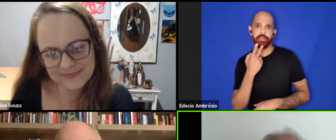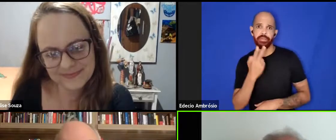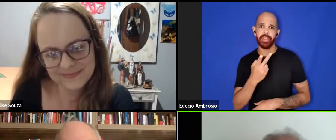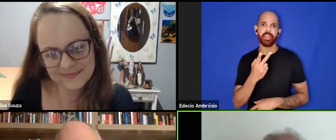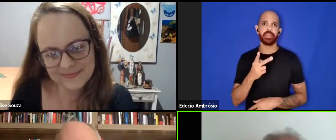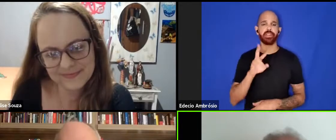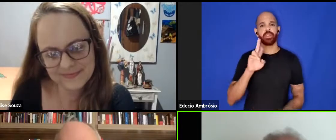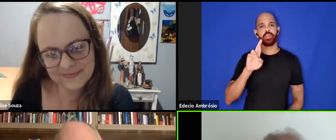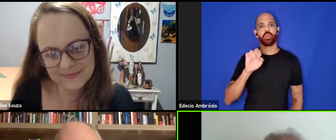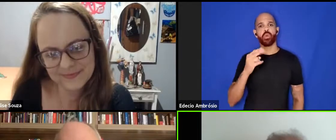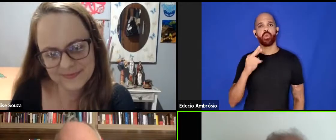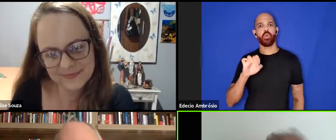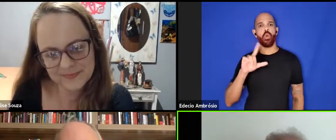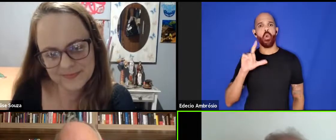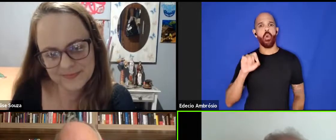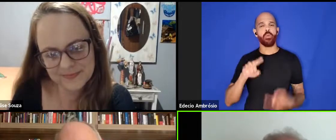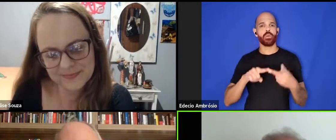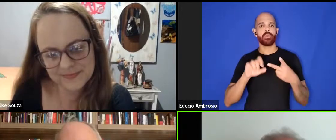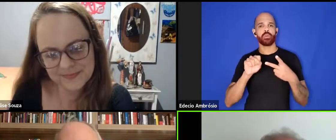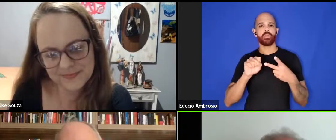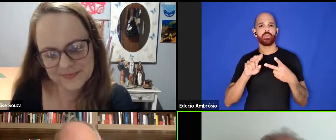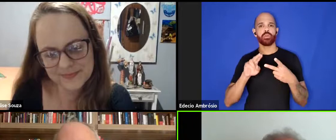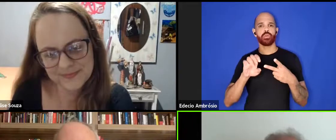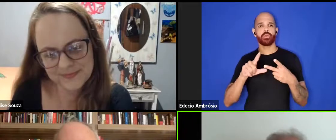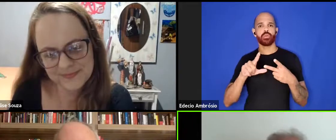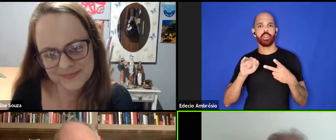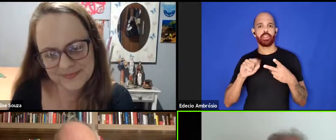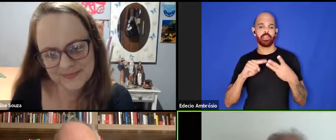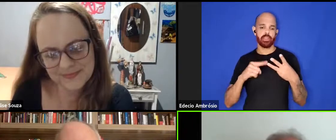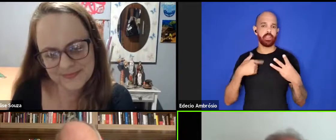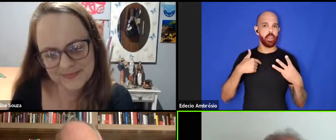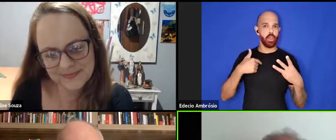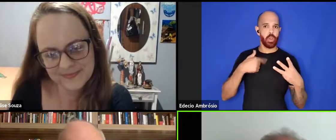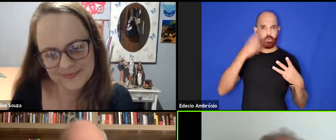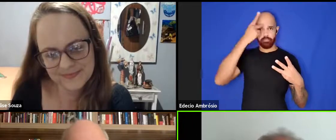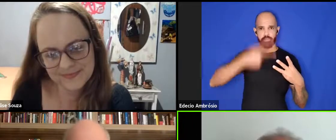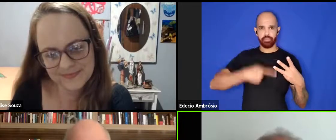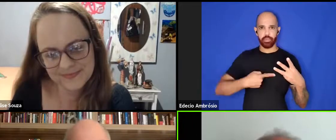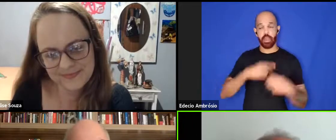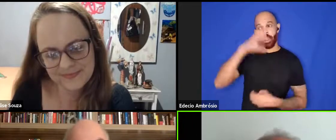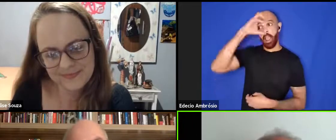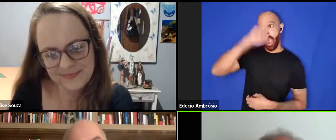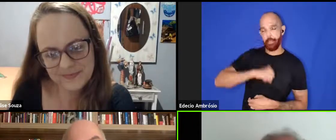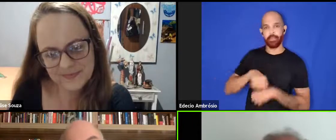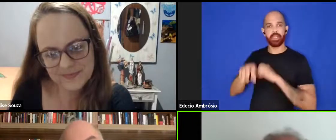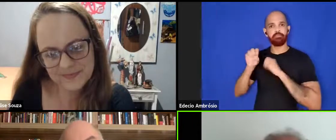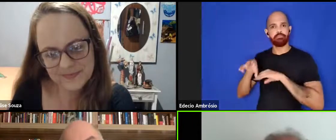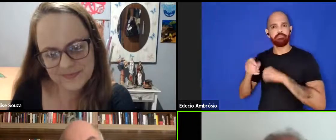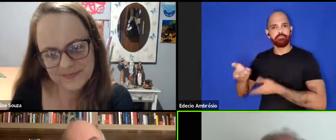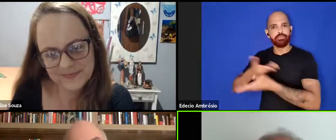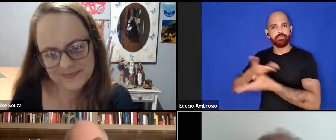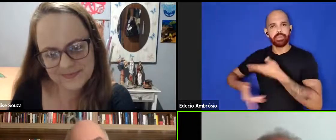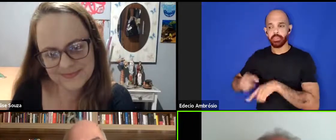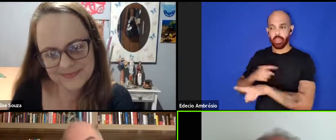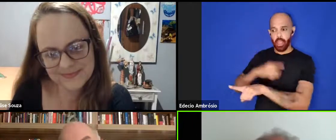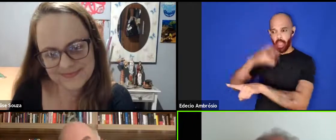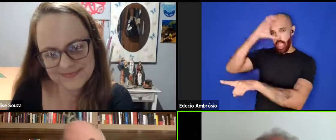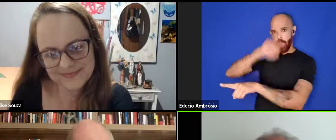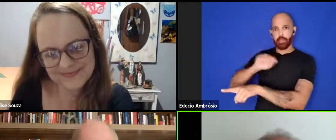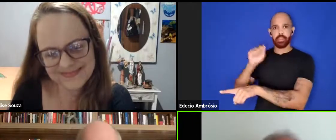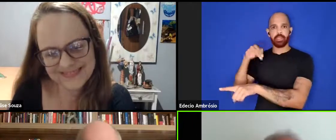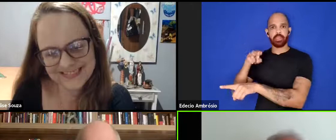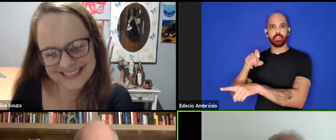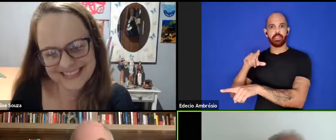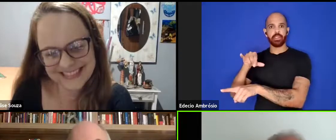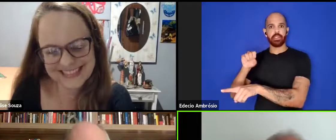Rômulo, da Sueli e de eu próprio, aprende ao ensinar. E quem aprende, a Annelise, nos